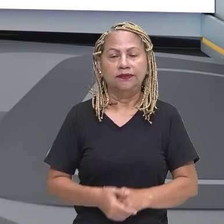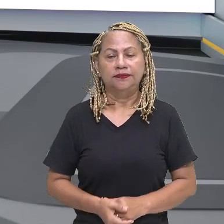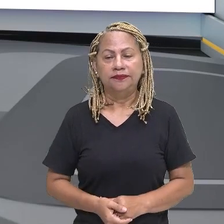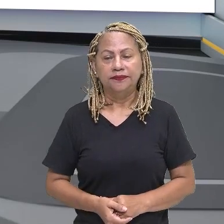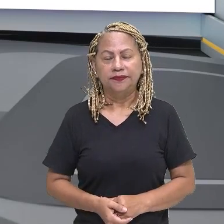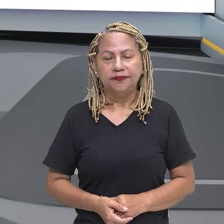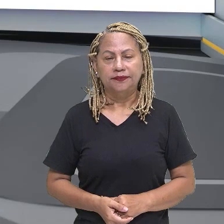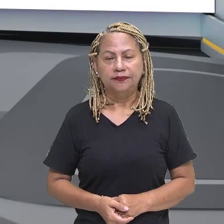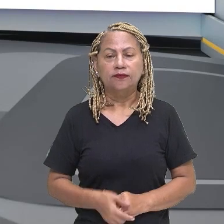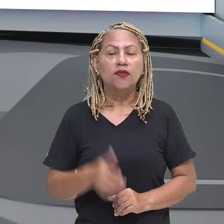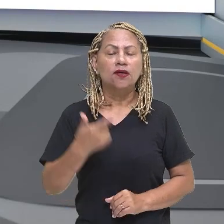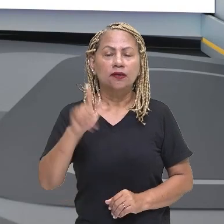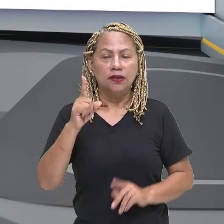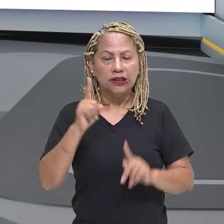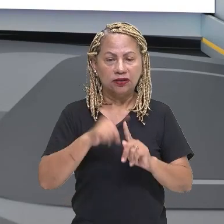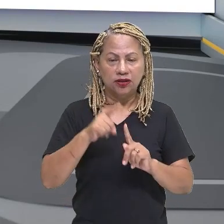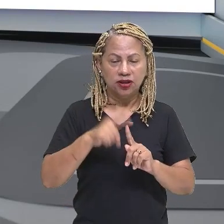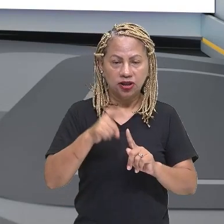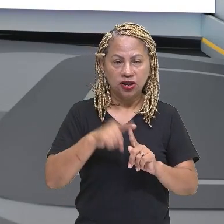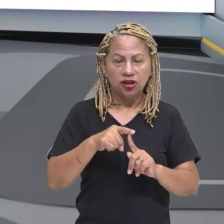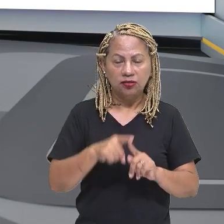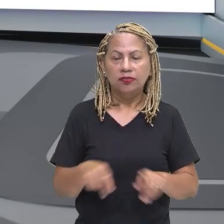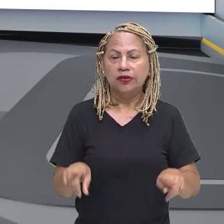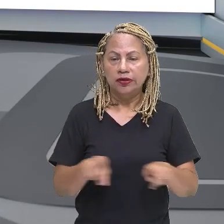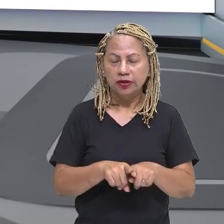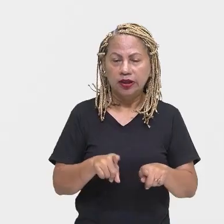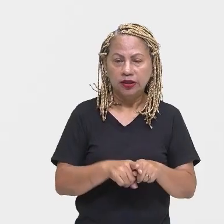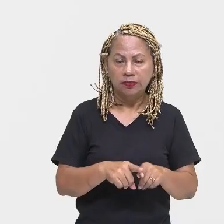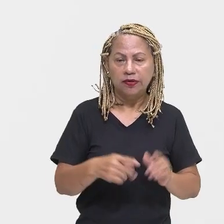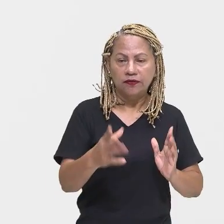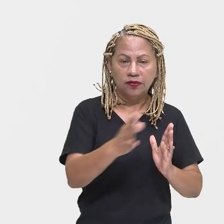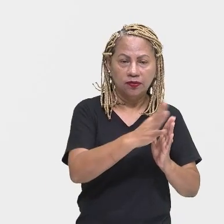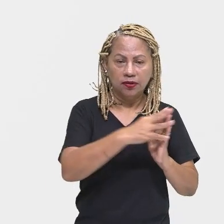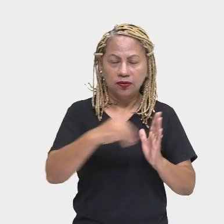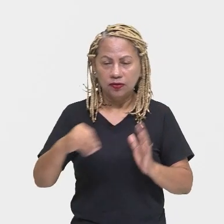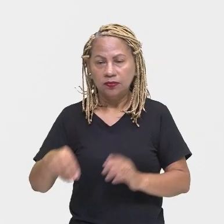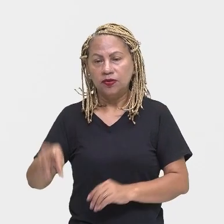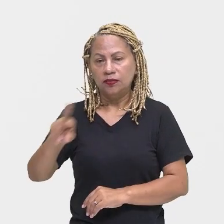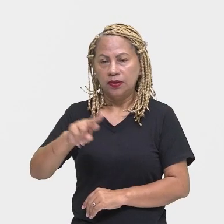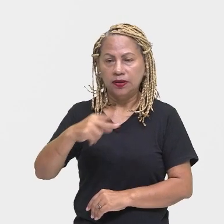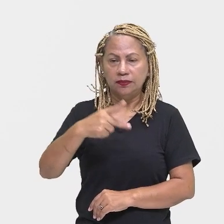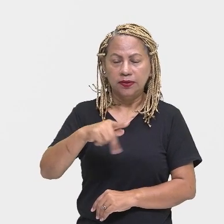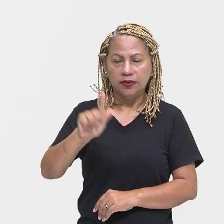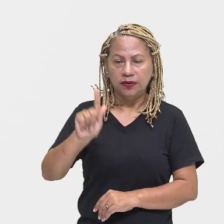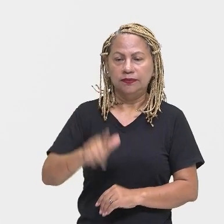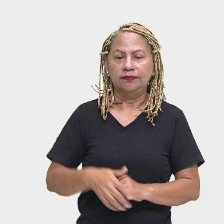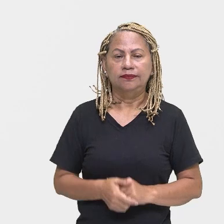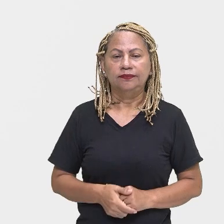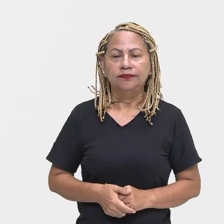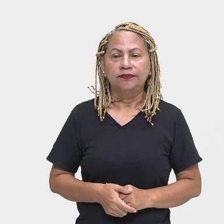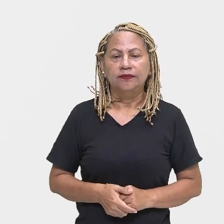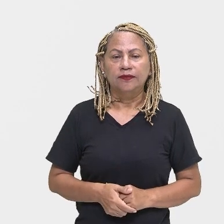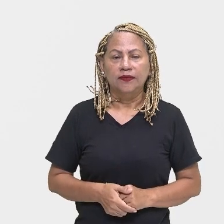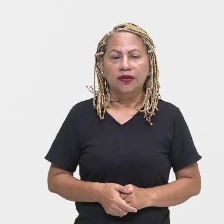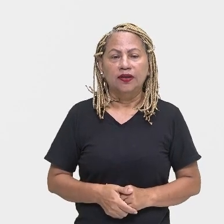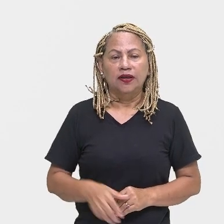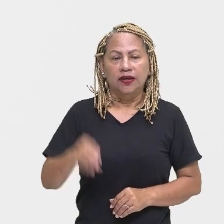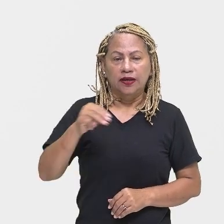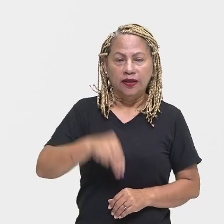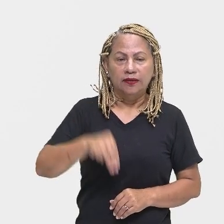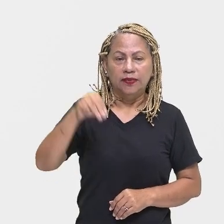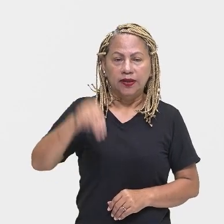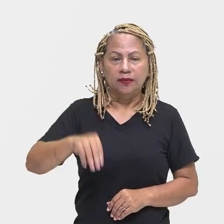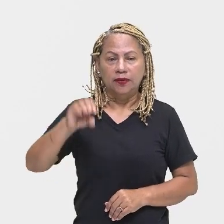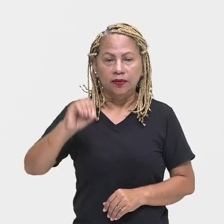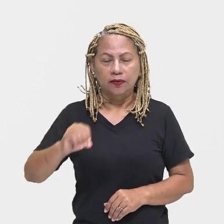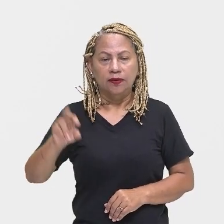Vamos para a próxima modalidade, que também deriva do RPG. O MMORPG,